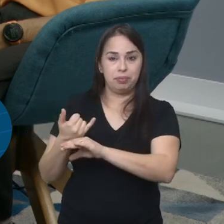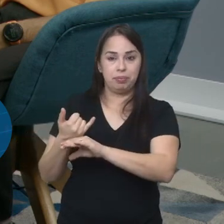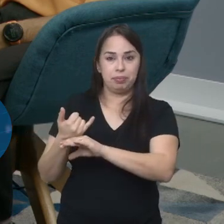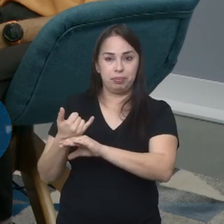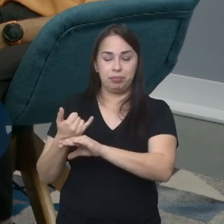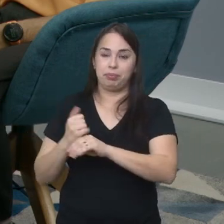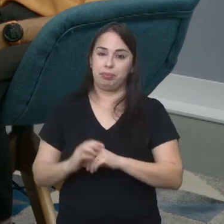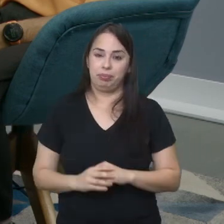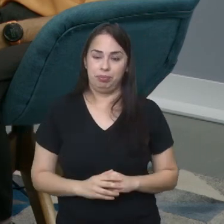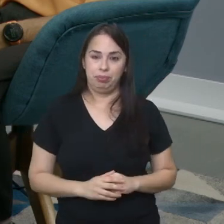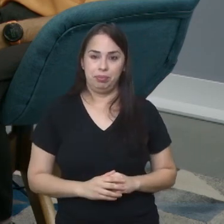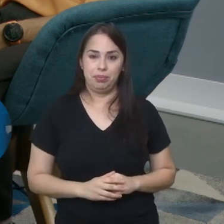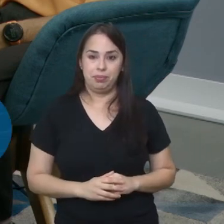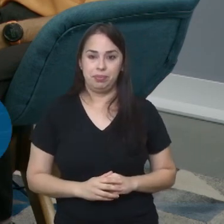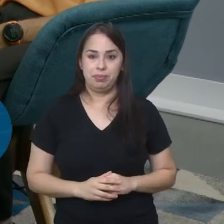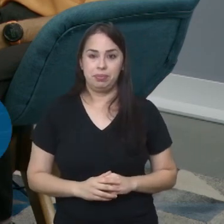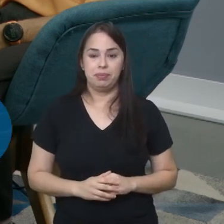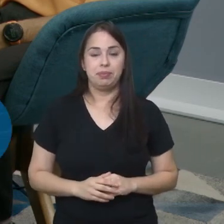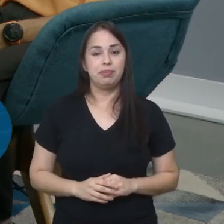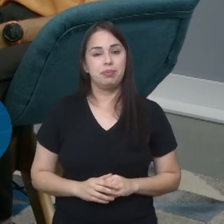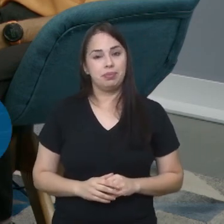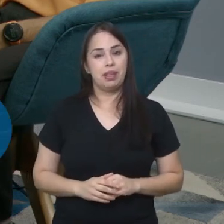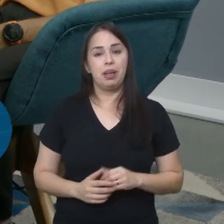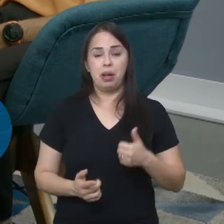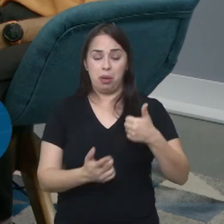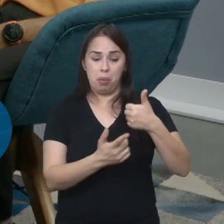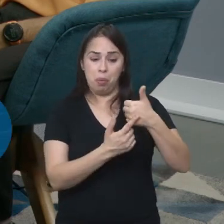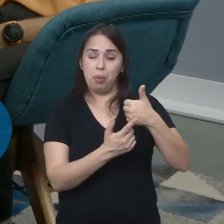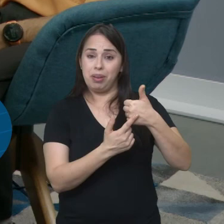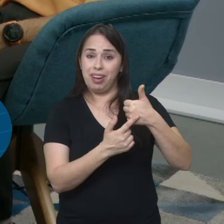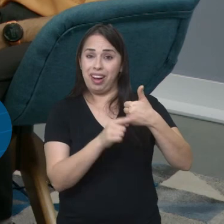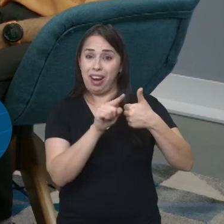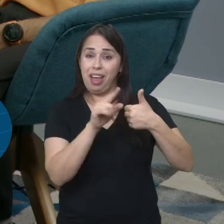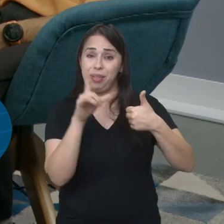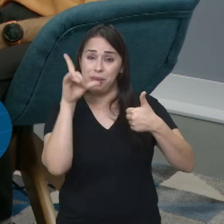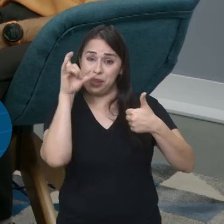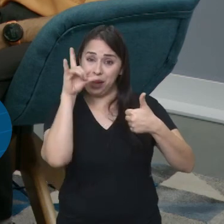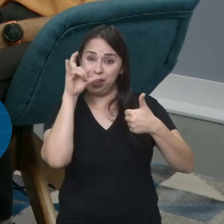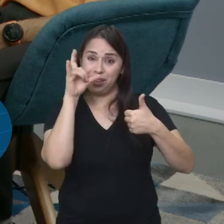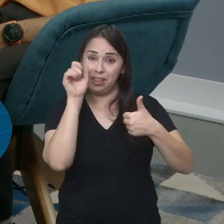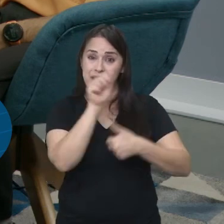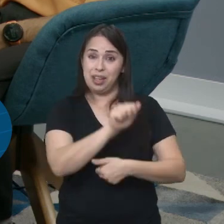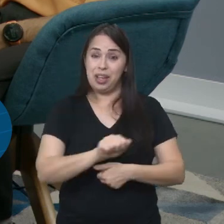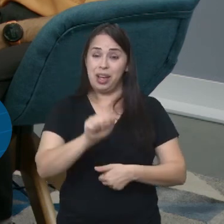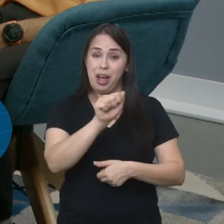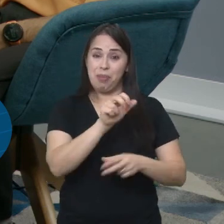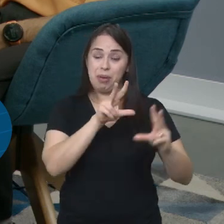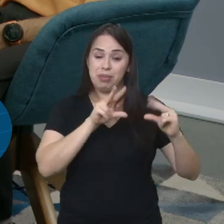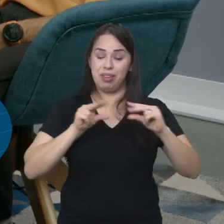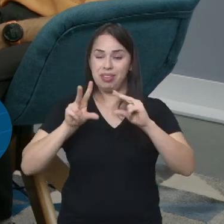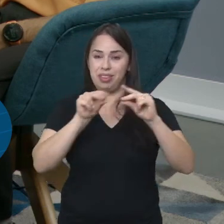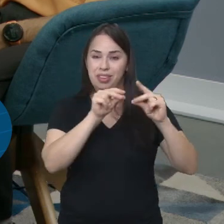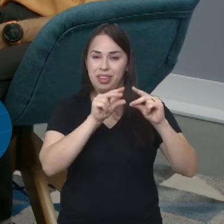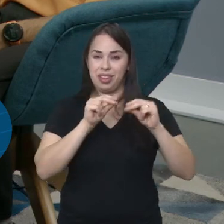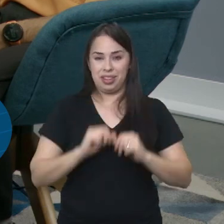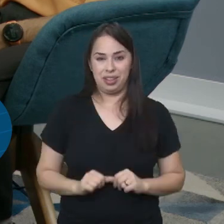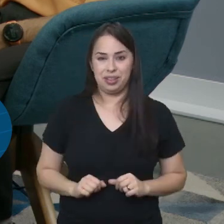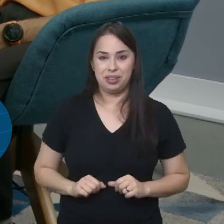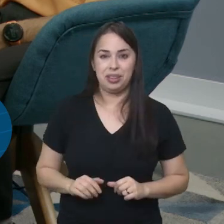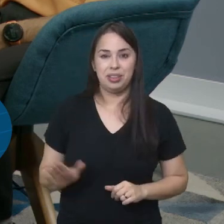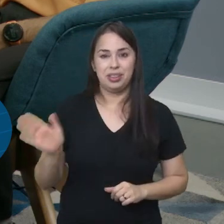youtube.com/câmara-sjc. E curta nosso programa também no Instagram, @Diálogos da Cidade na TV. Até a próxima. Tchau, tchau.